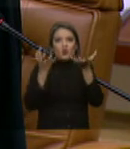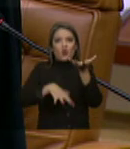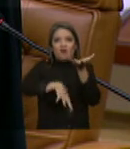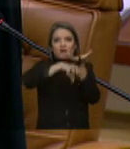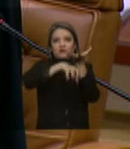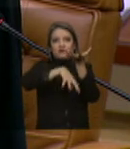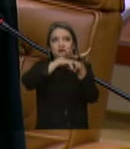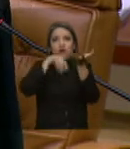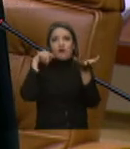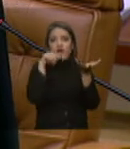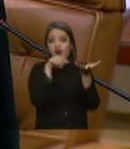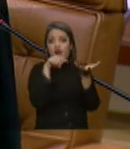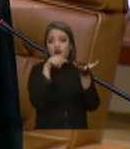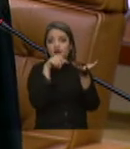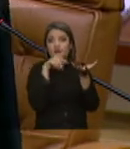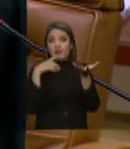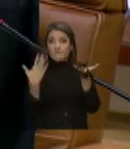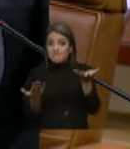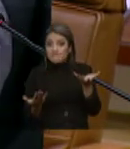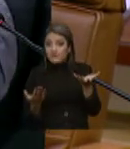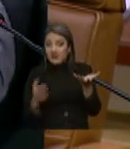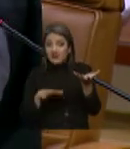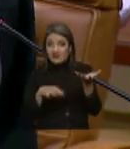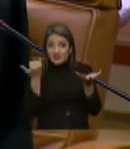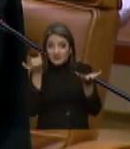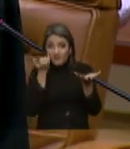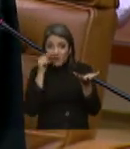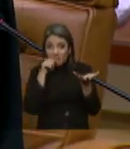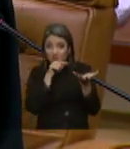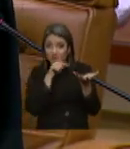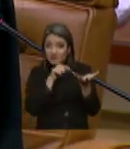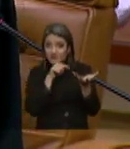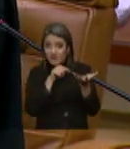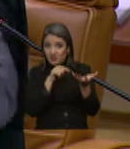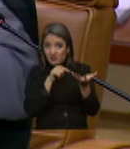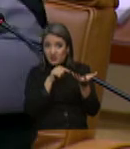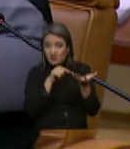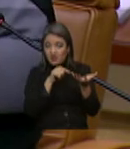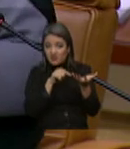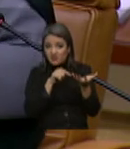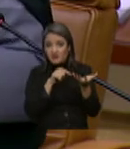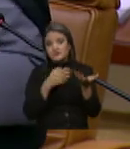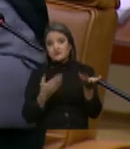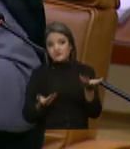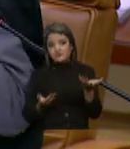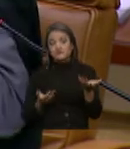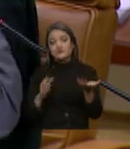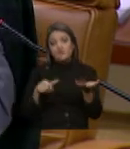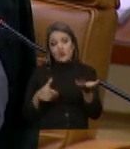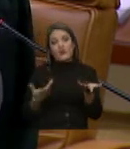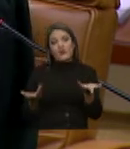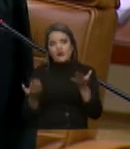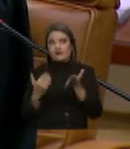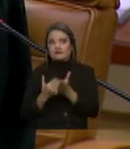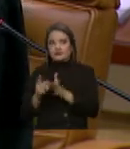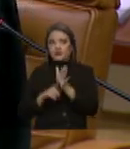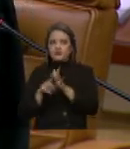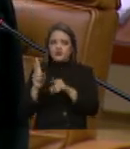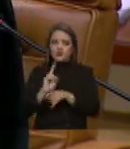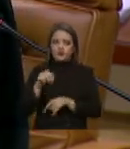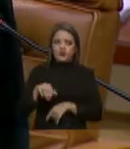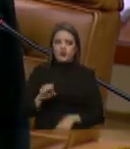nas nuvens mas se essas informações e é esse o ponto que desde o início balizou as investigações